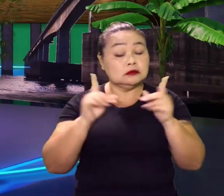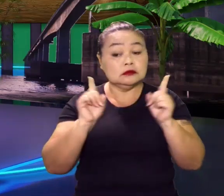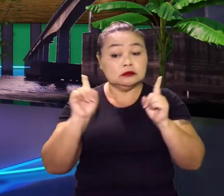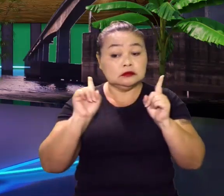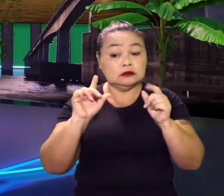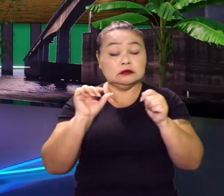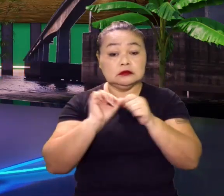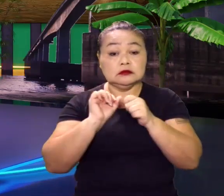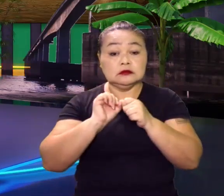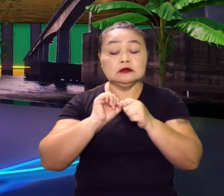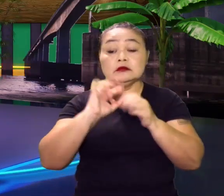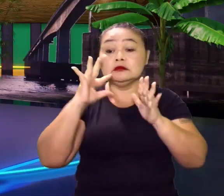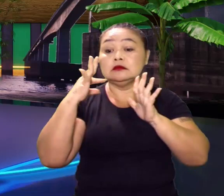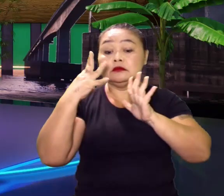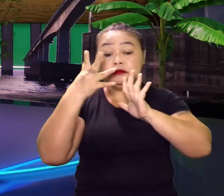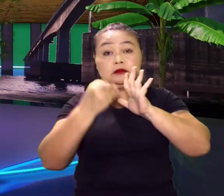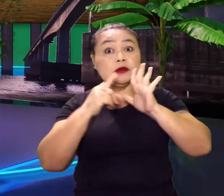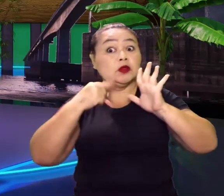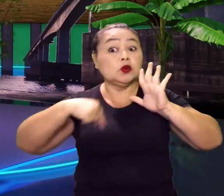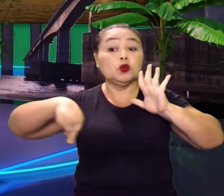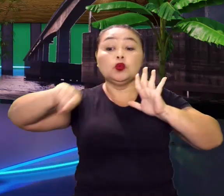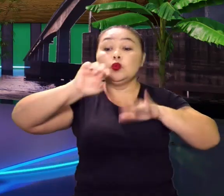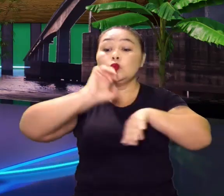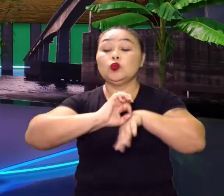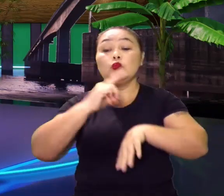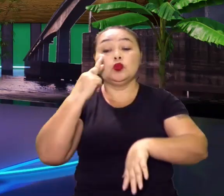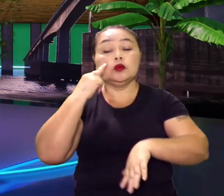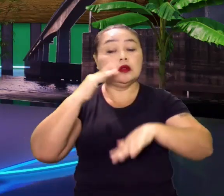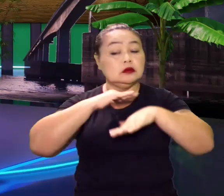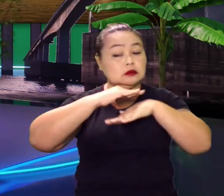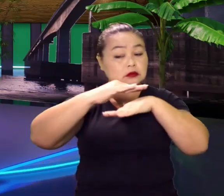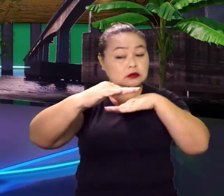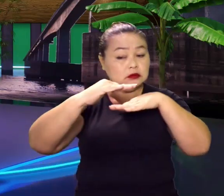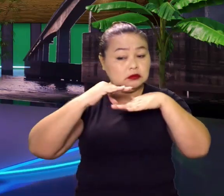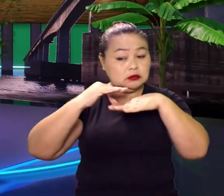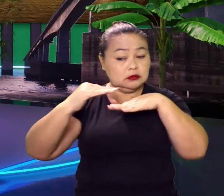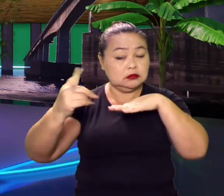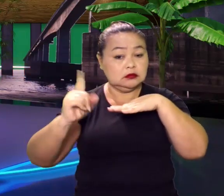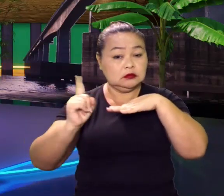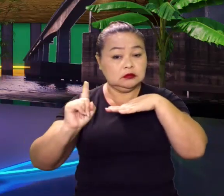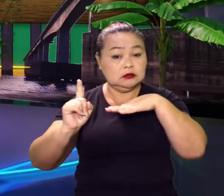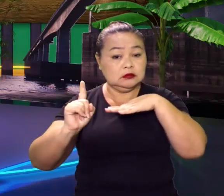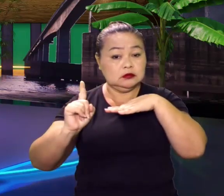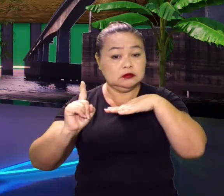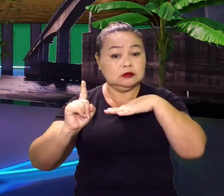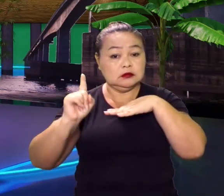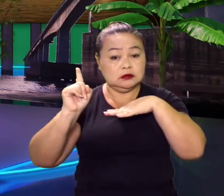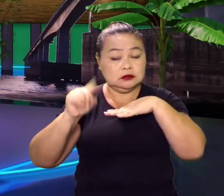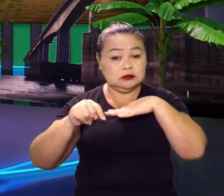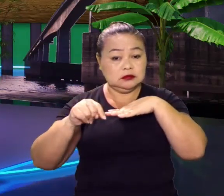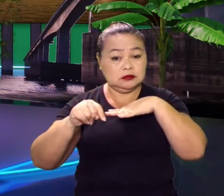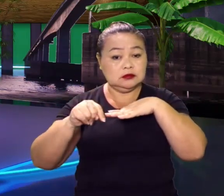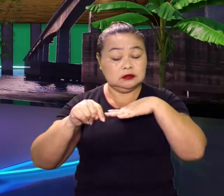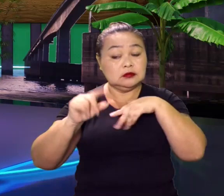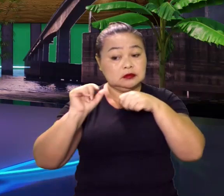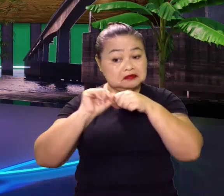na Amazônia e dizer que toda Rondônia é planície. Não. E isso cai. E pega as pessoas